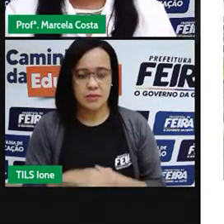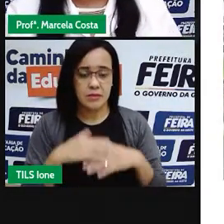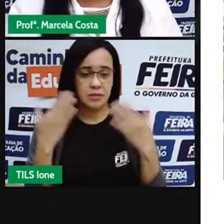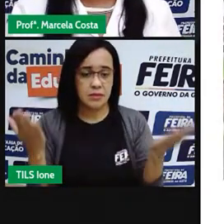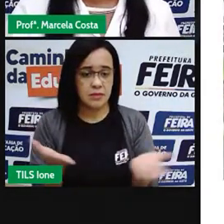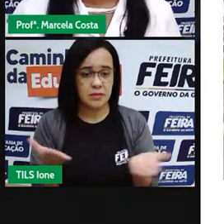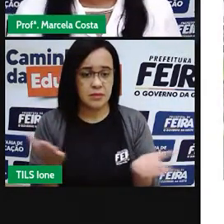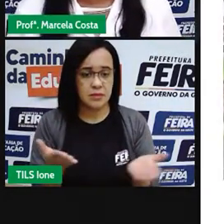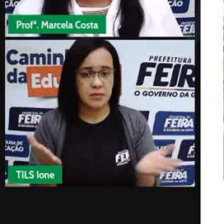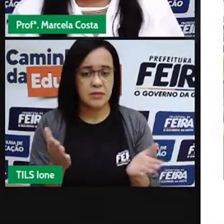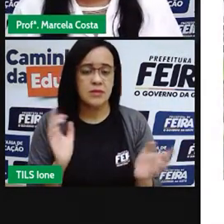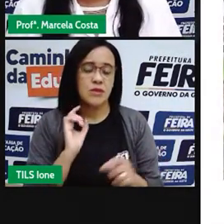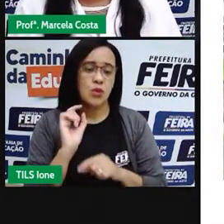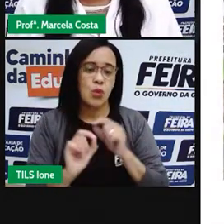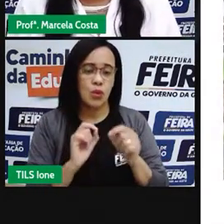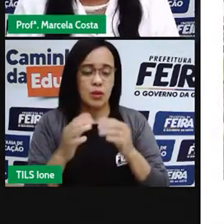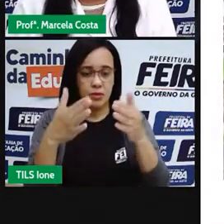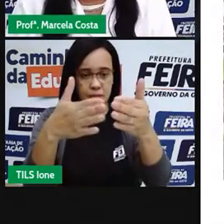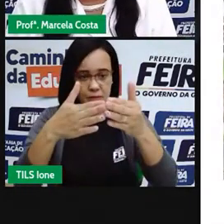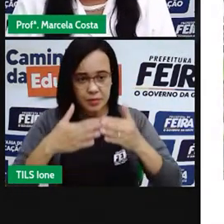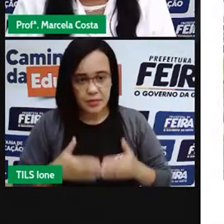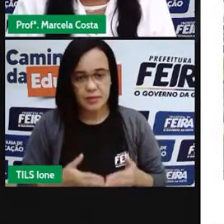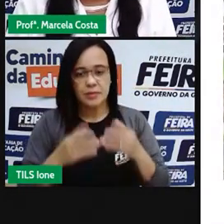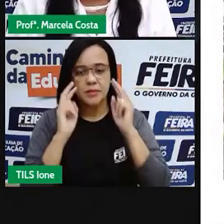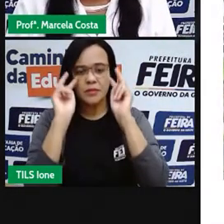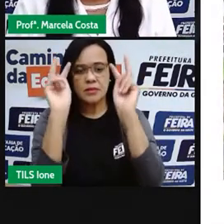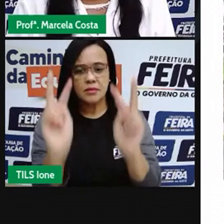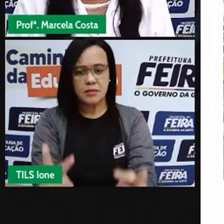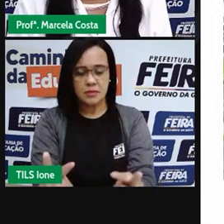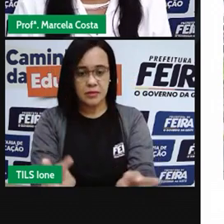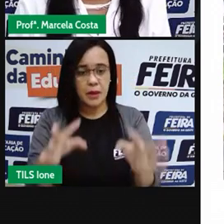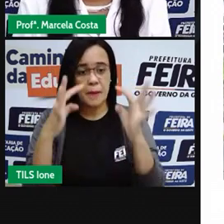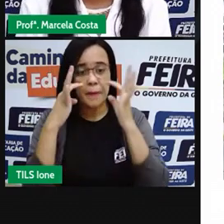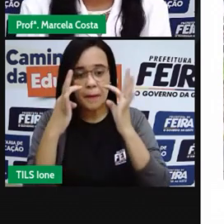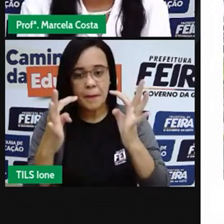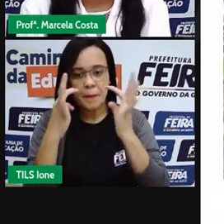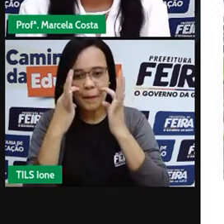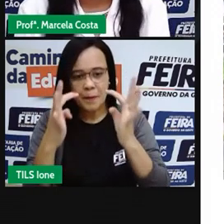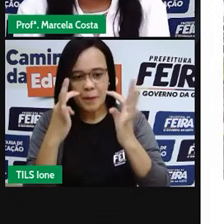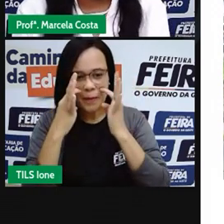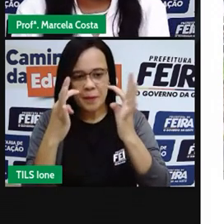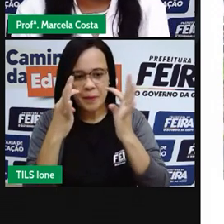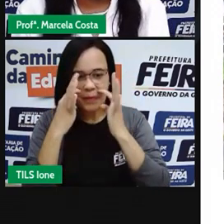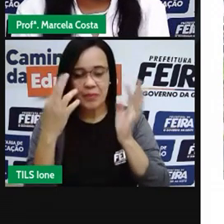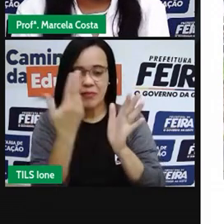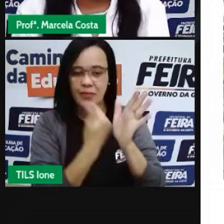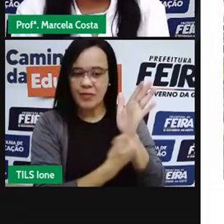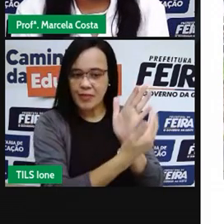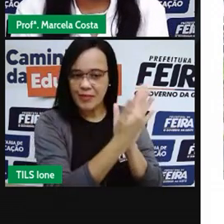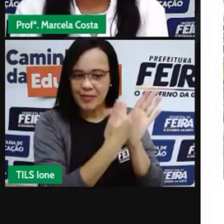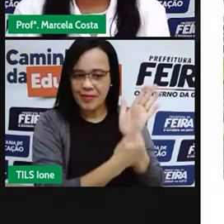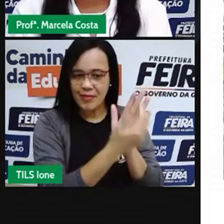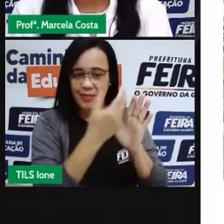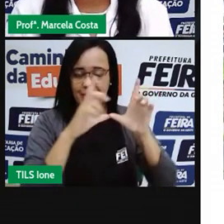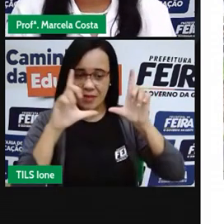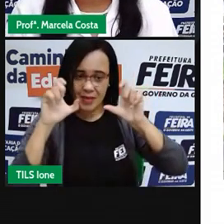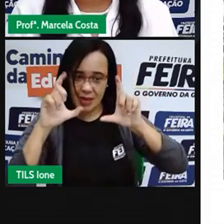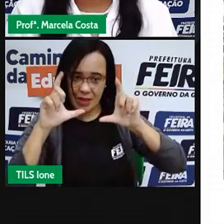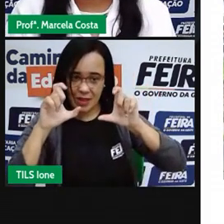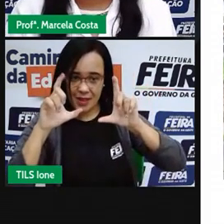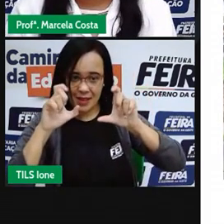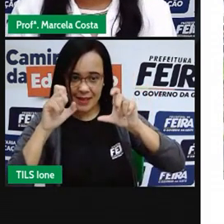Agora, crianças, vou pedir para vocês observarem as imagens aqui de algum desses casamentos para a